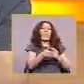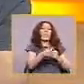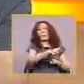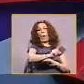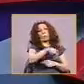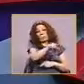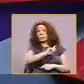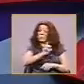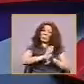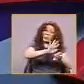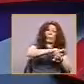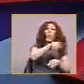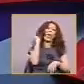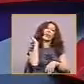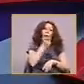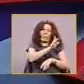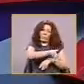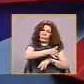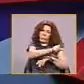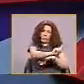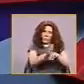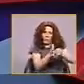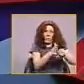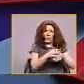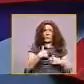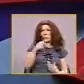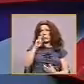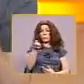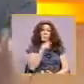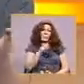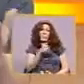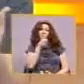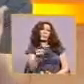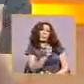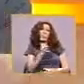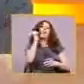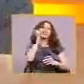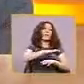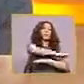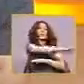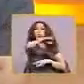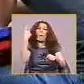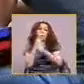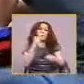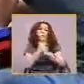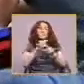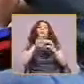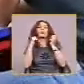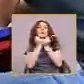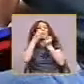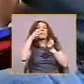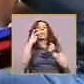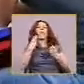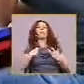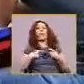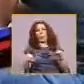deveres. E isso é uma causa que, do nosso ponto de vista, deve mobilizar a sociedade como um todo. Estamos a falar em termos legais. E a opinião